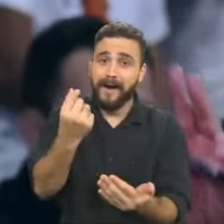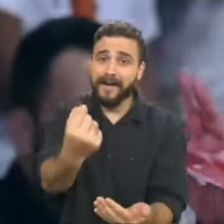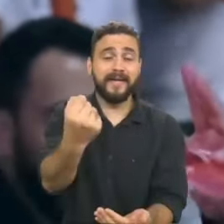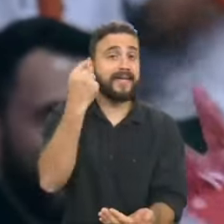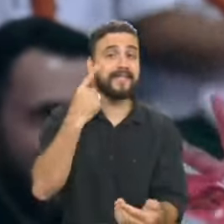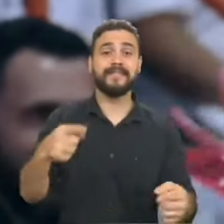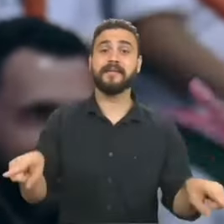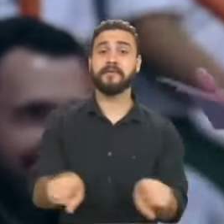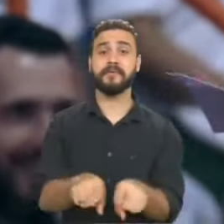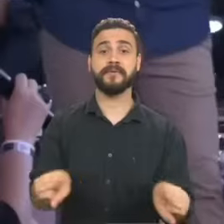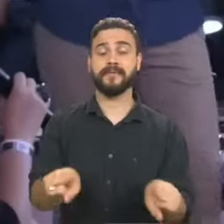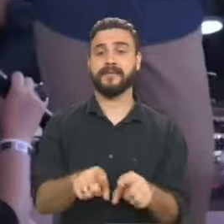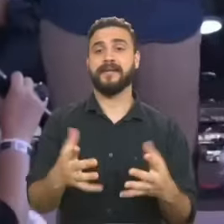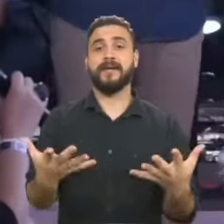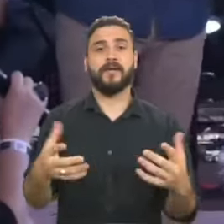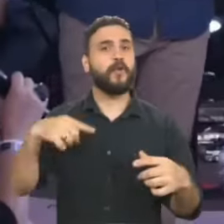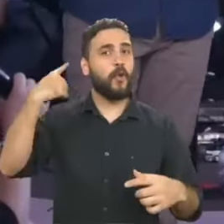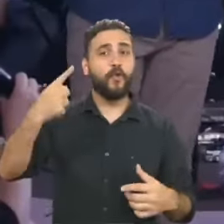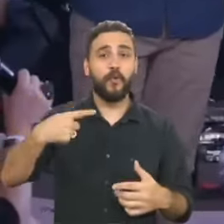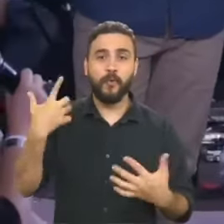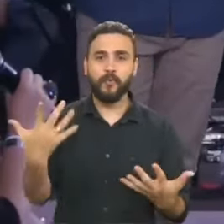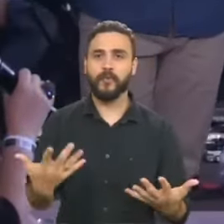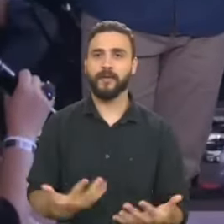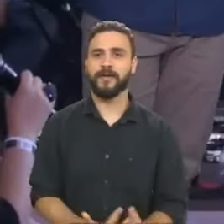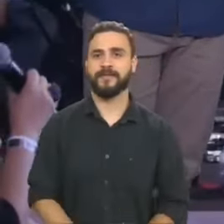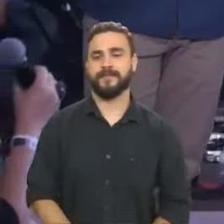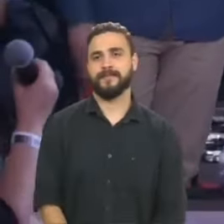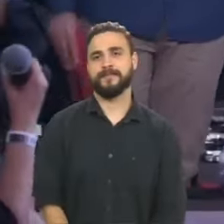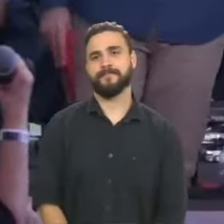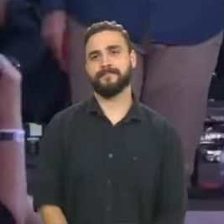não. Me mira, mas me erra. Europeia, né, olha aqui, gente? Não,